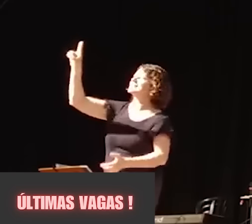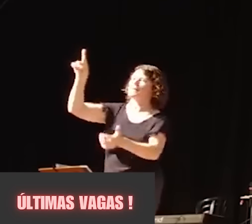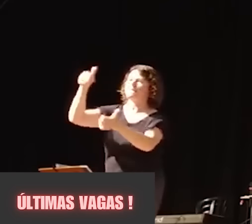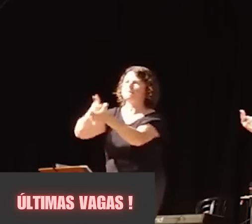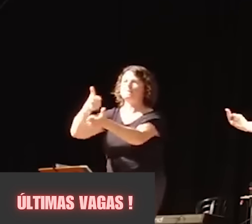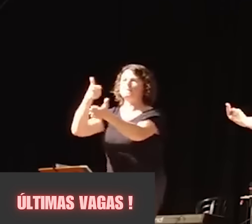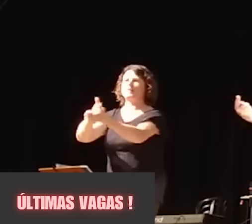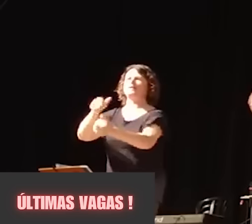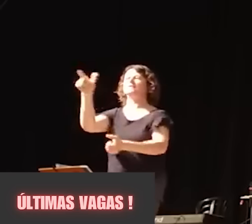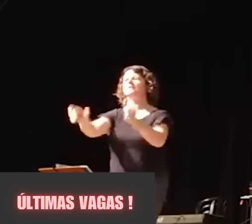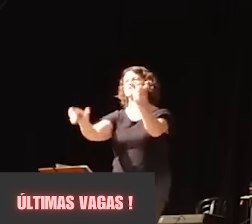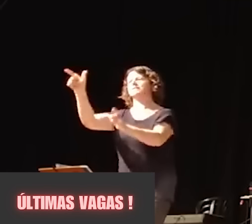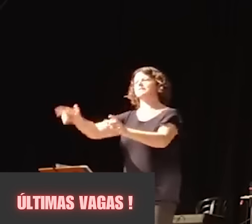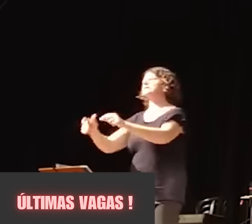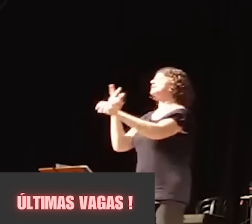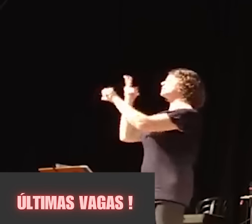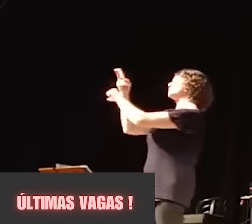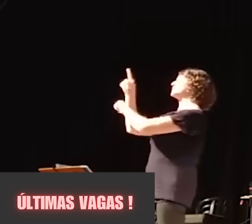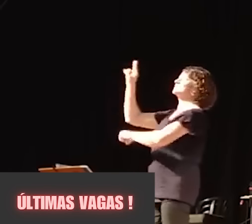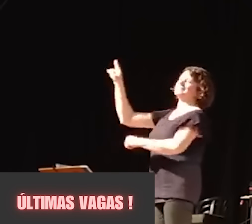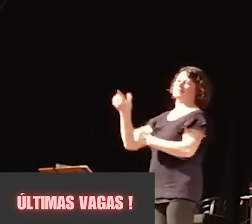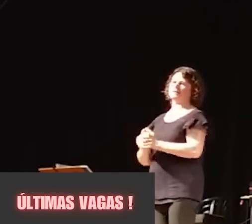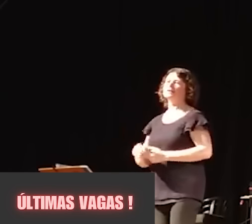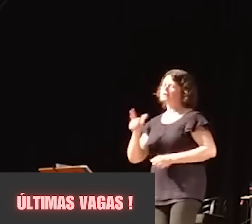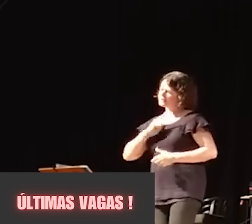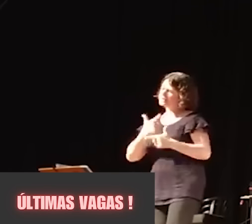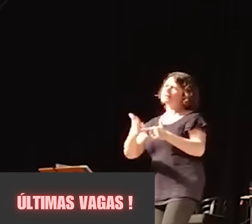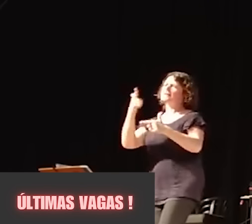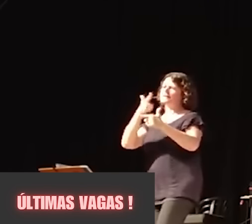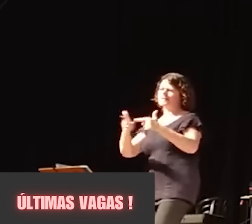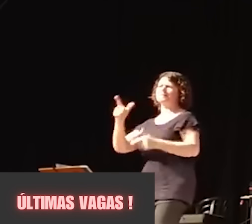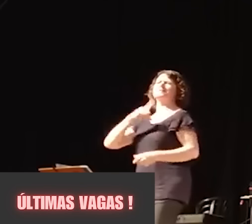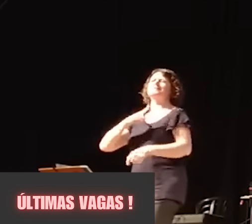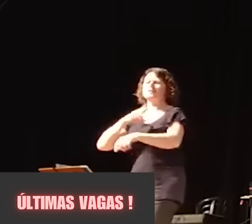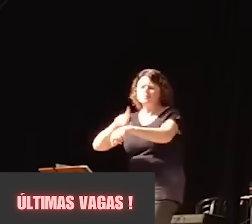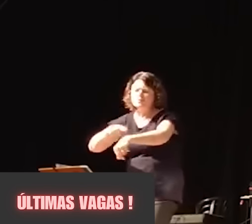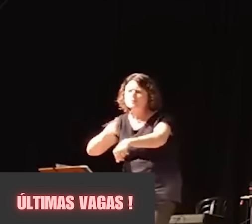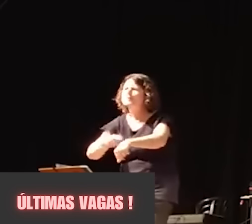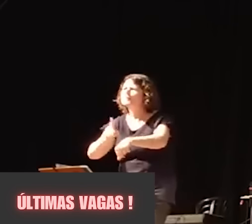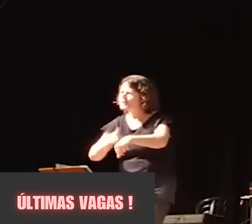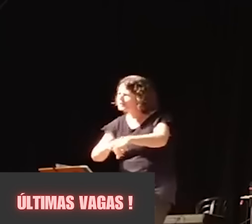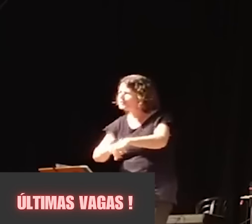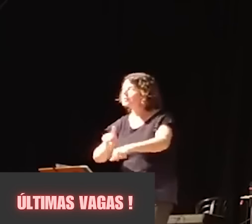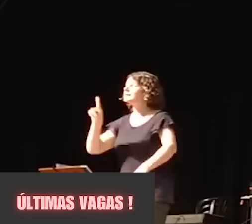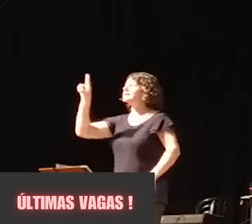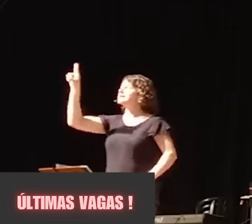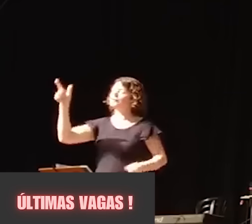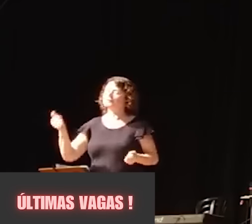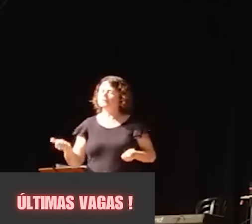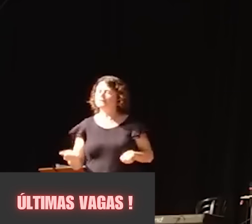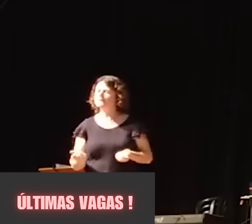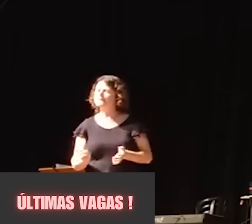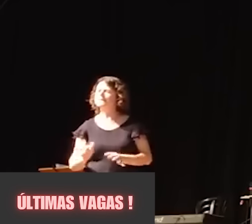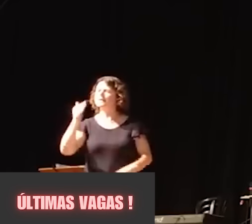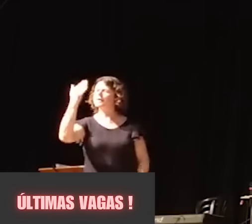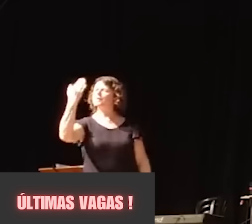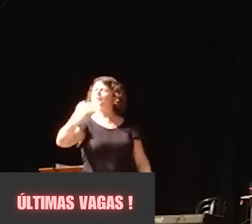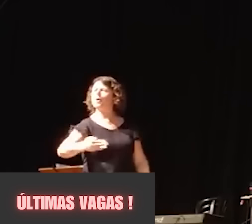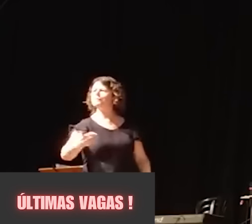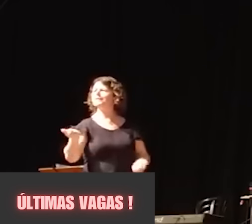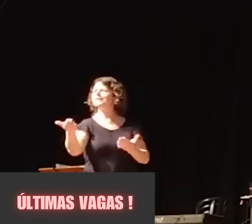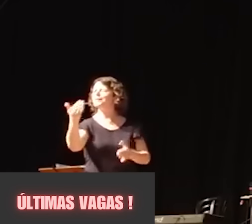existem situações existem momentos em que Deus vai provar a nossa fé gente